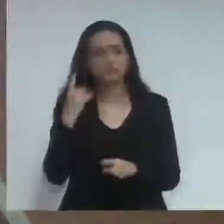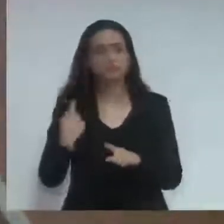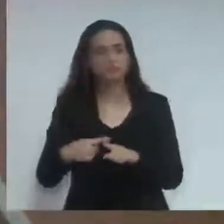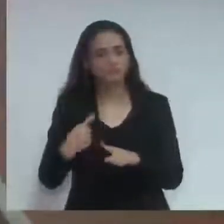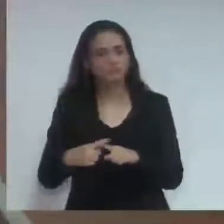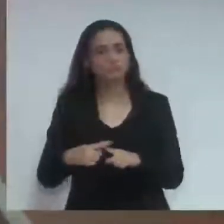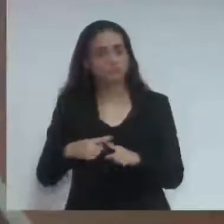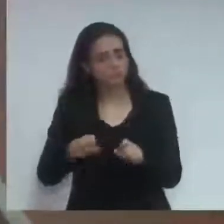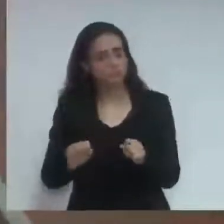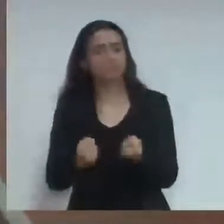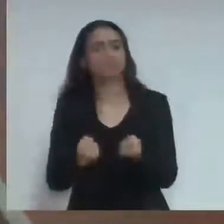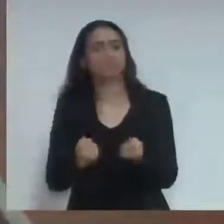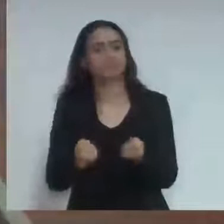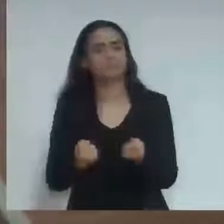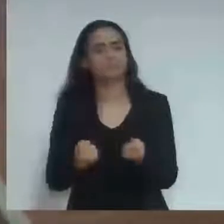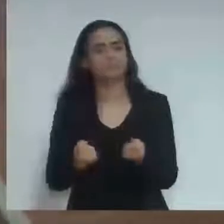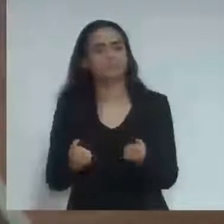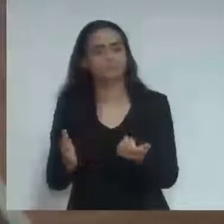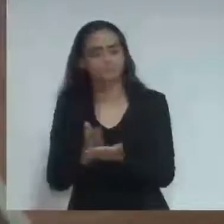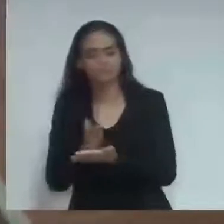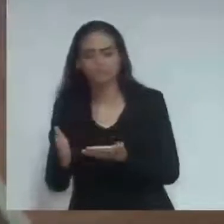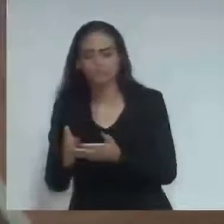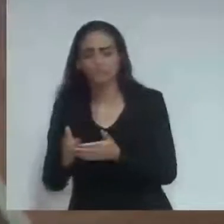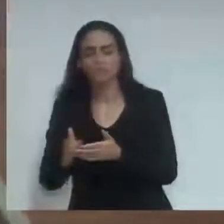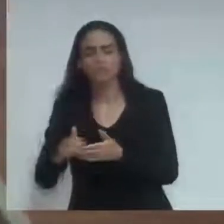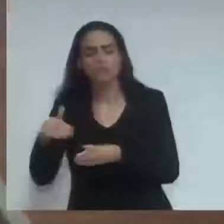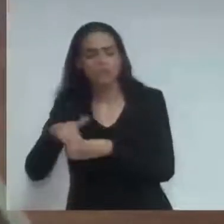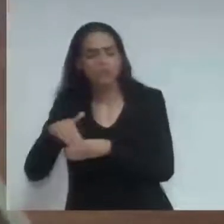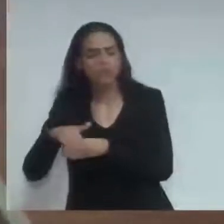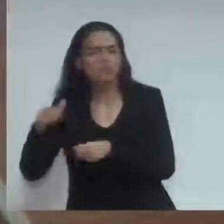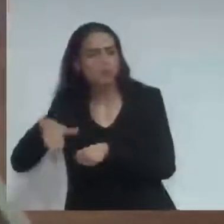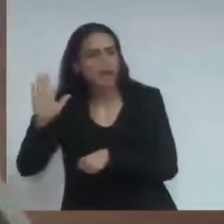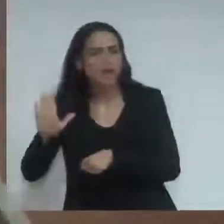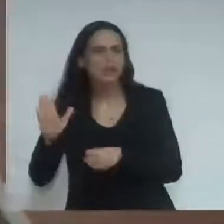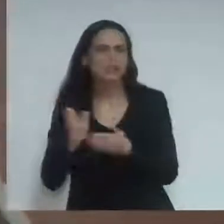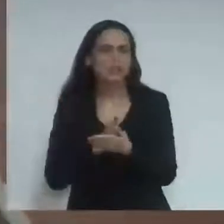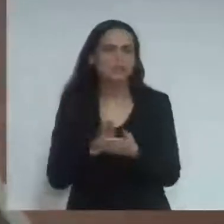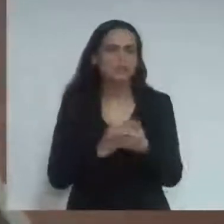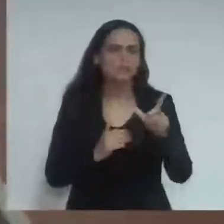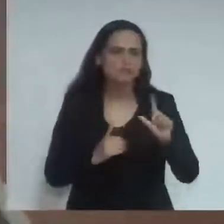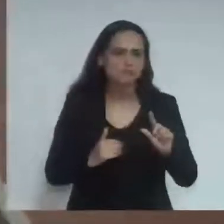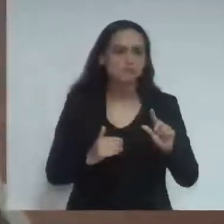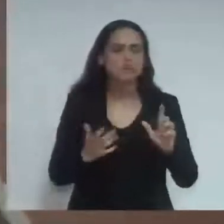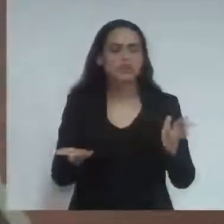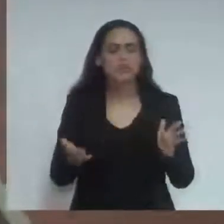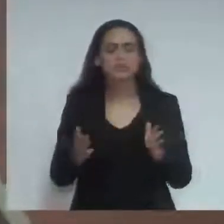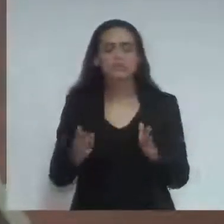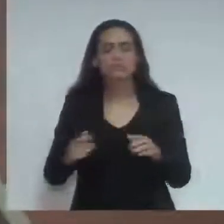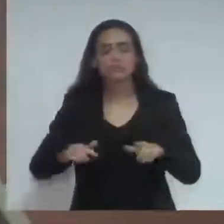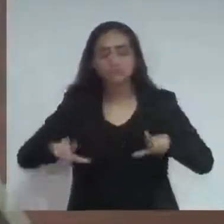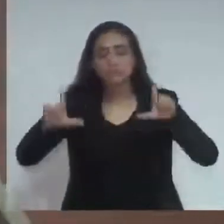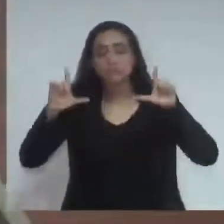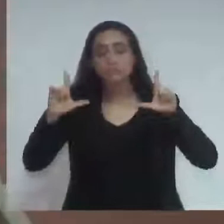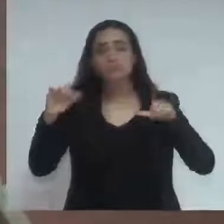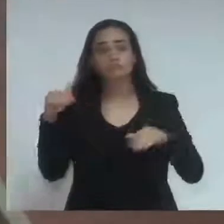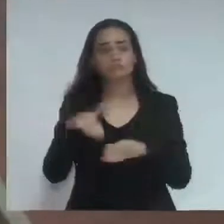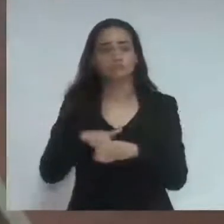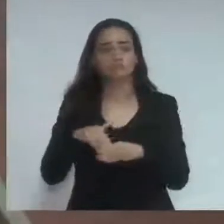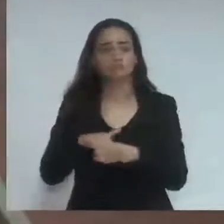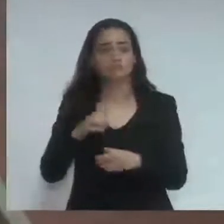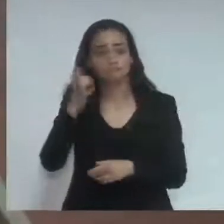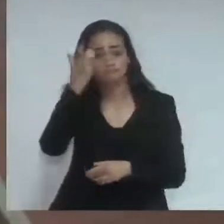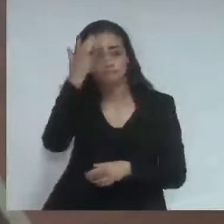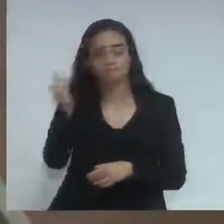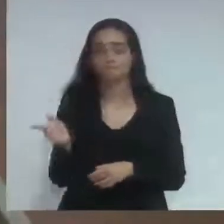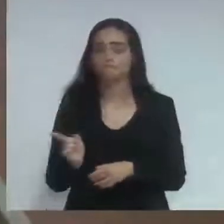méritos, com mais ou com menos votos. A gente sabe que não é fácil colocar a cara numa disputa, colocar o